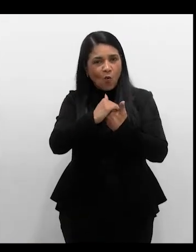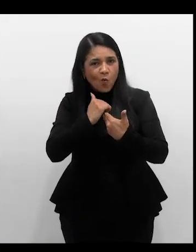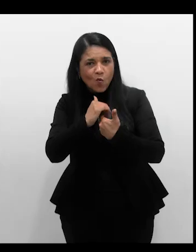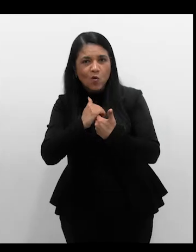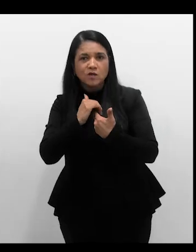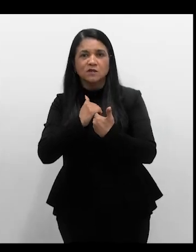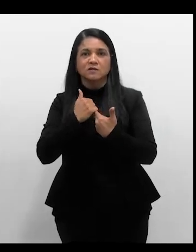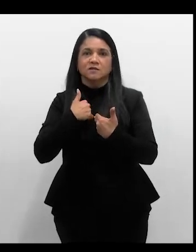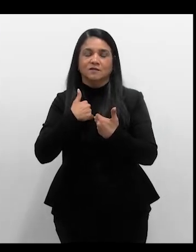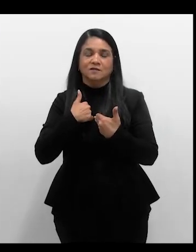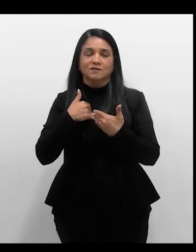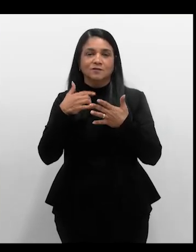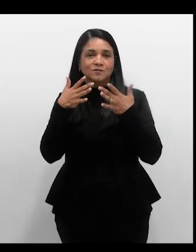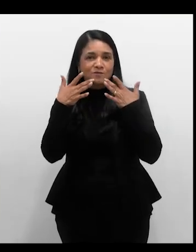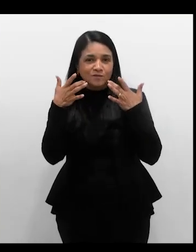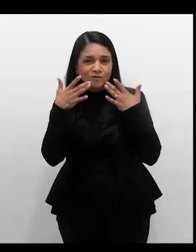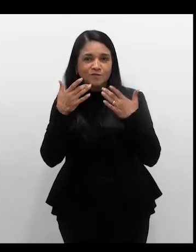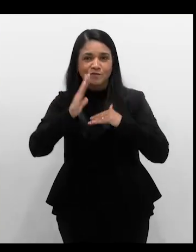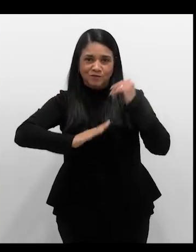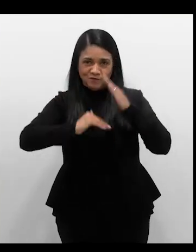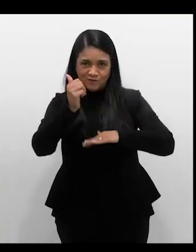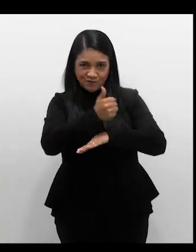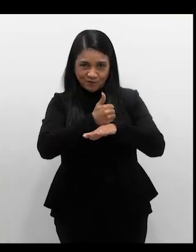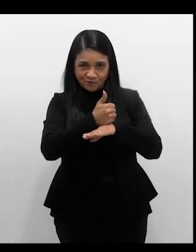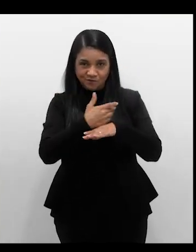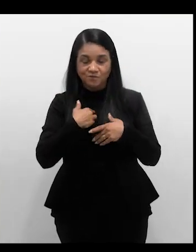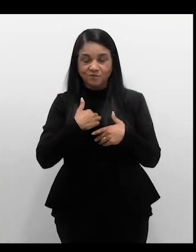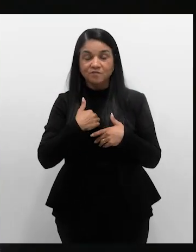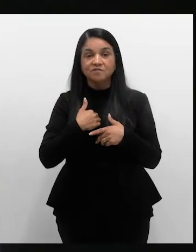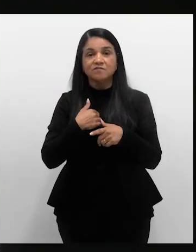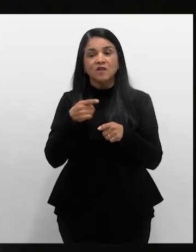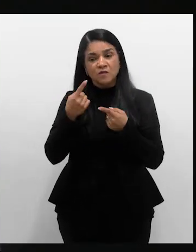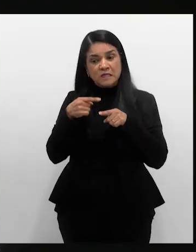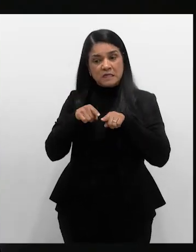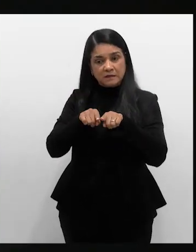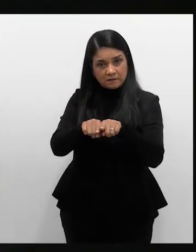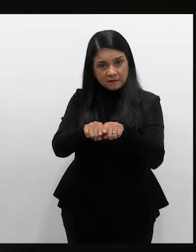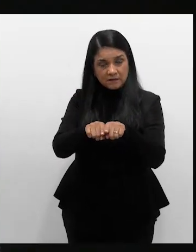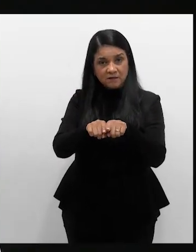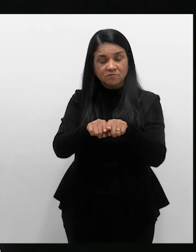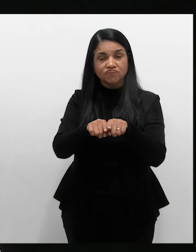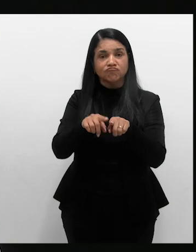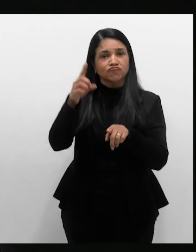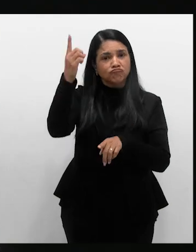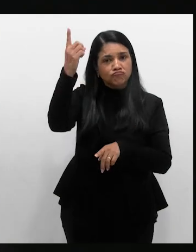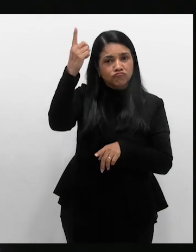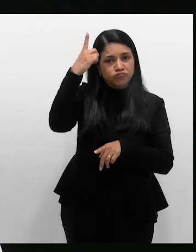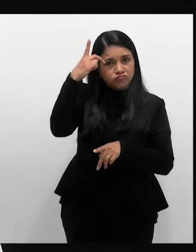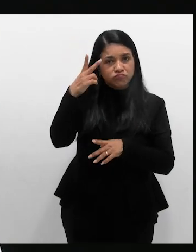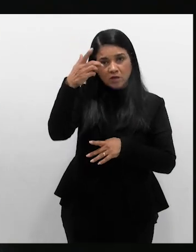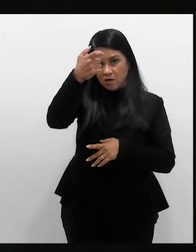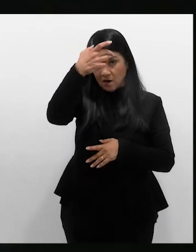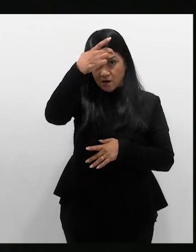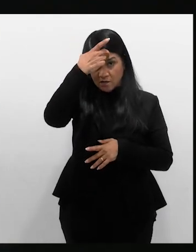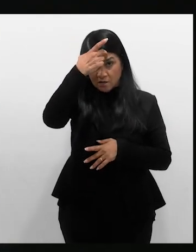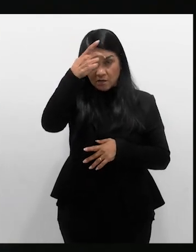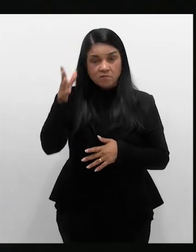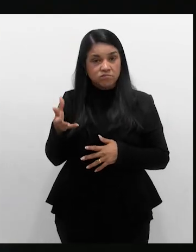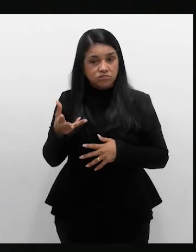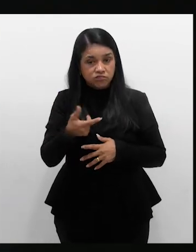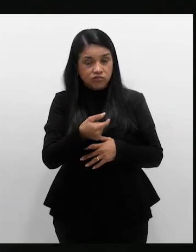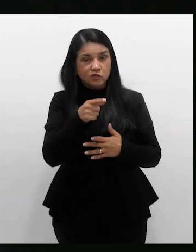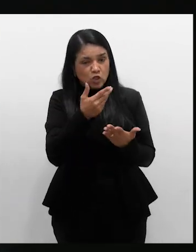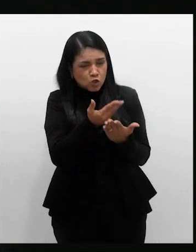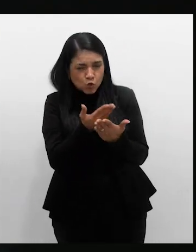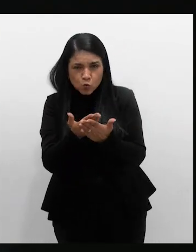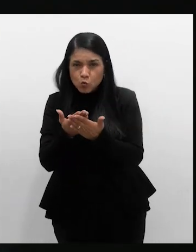meu carrinho no trilho para eu deslizar. E você, aliado à sua vocação, ao seu estudo, porque você